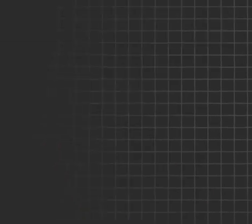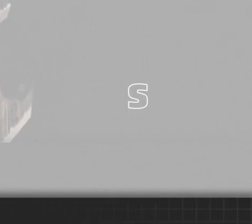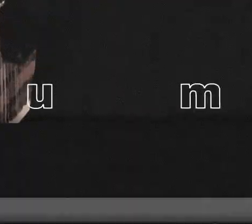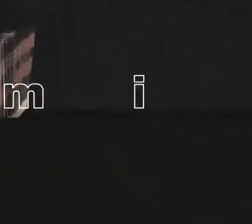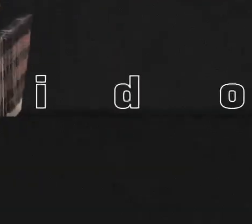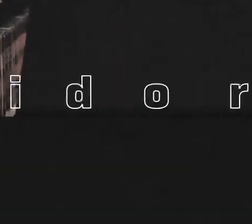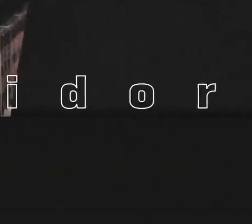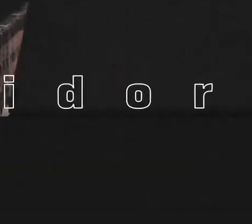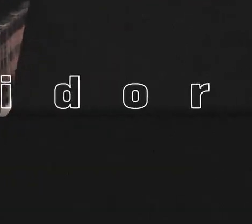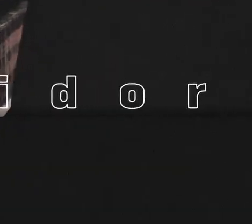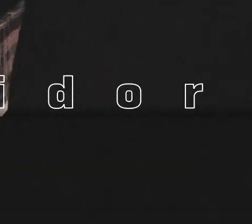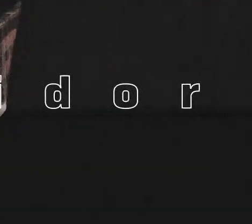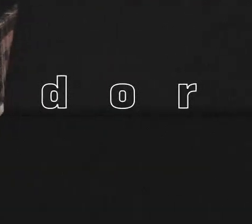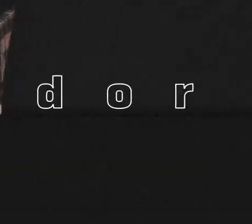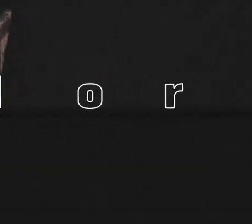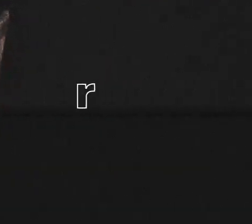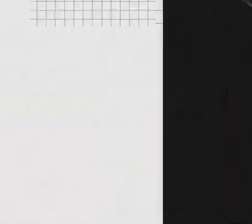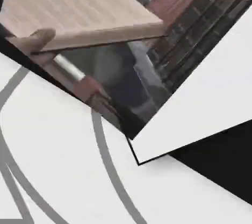emprego.